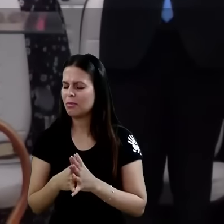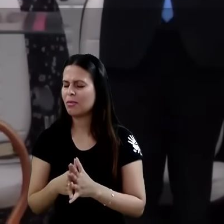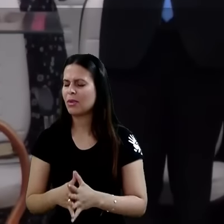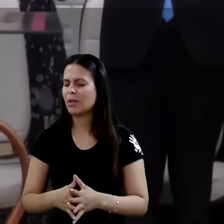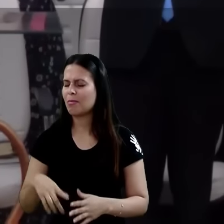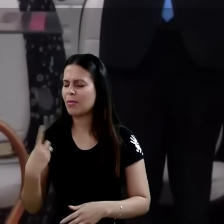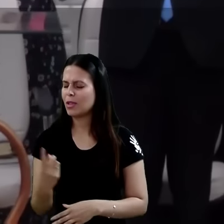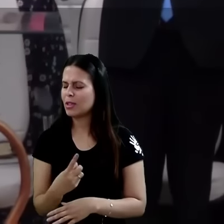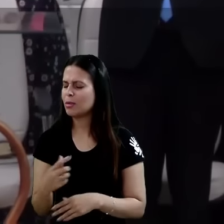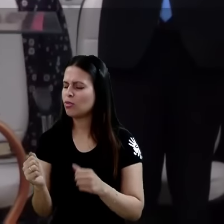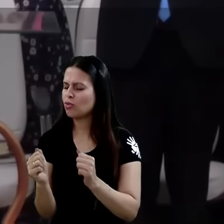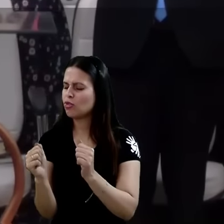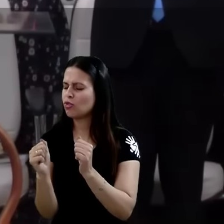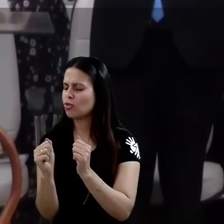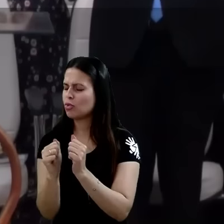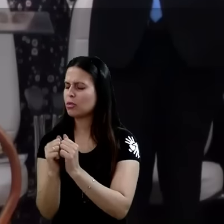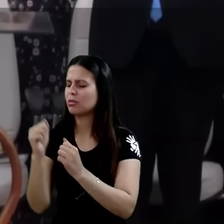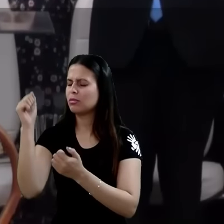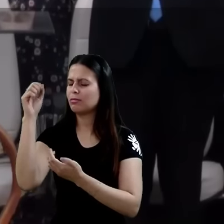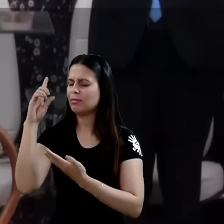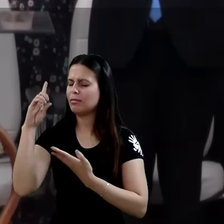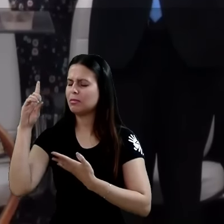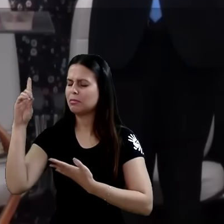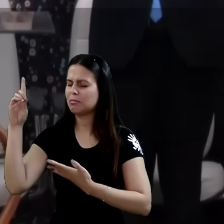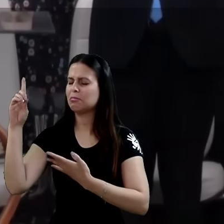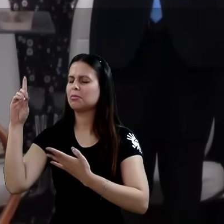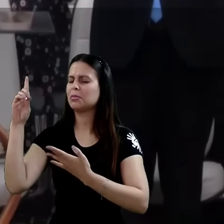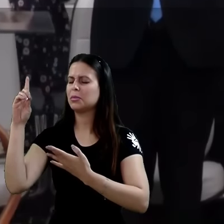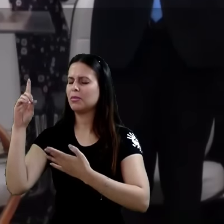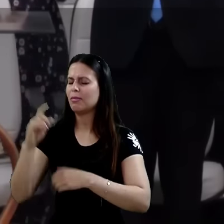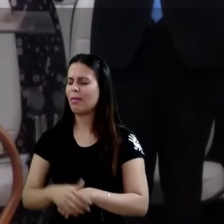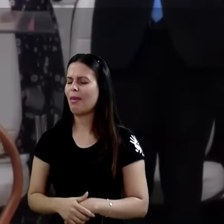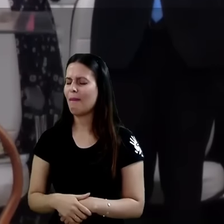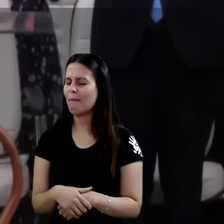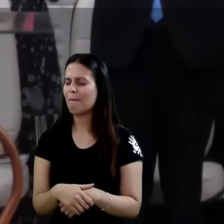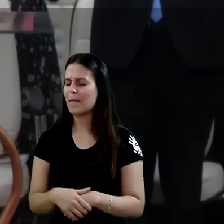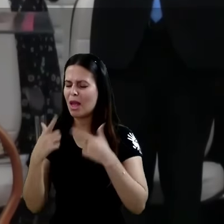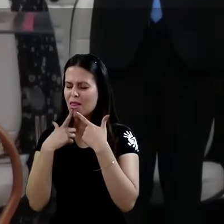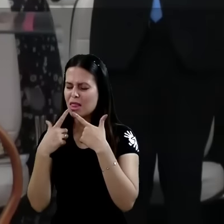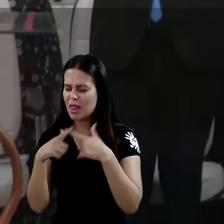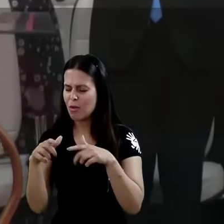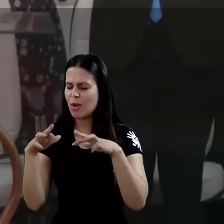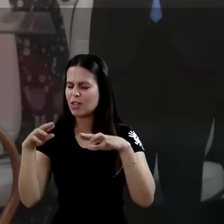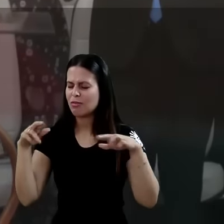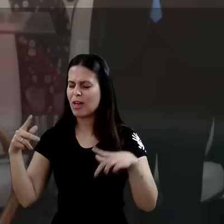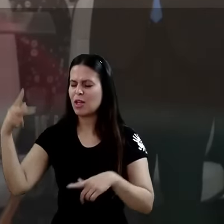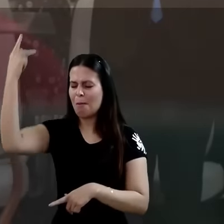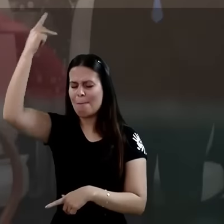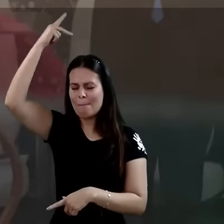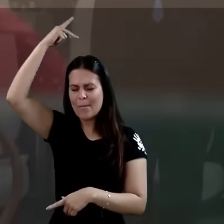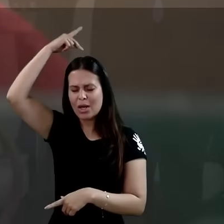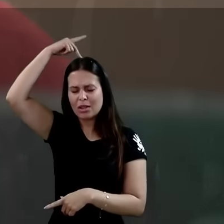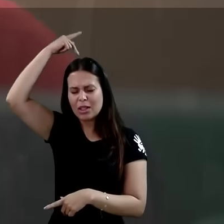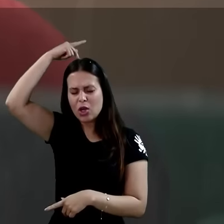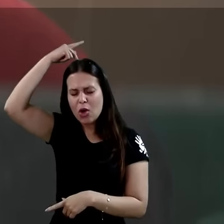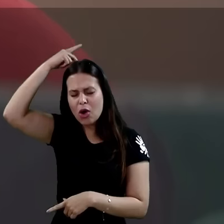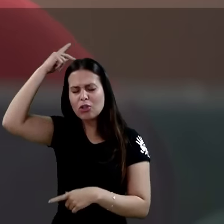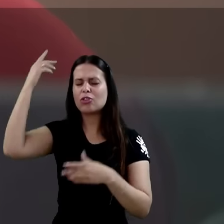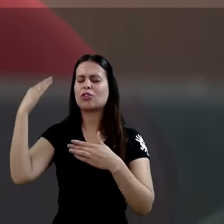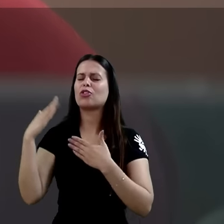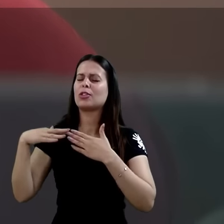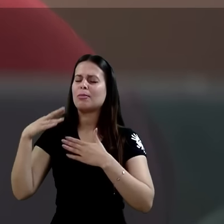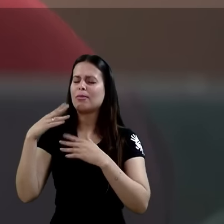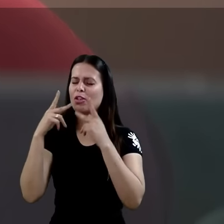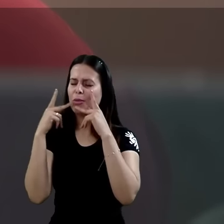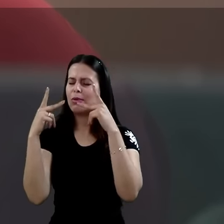aqui ó pai e andai ao som de línguas estranhas manifestação de profecia